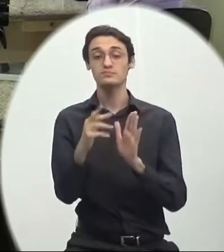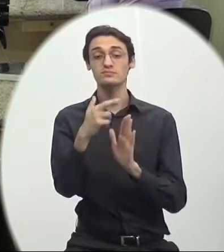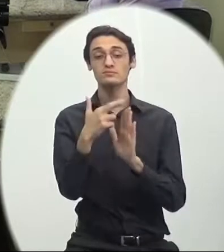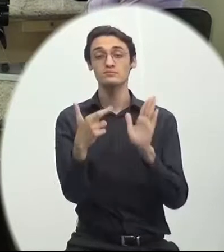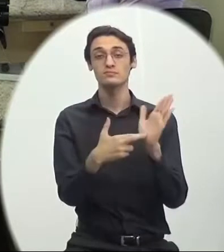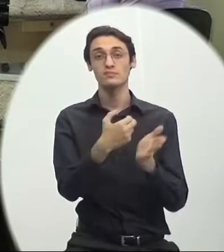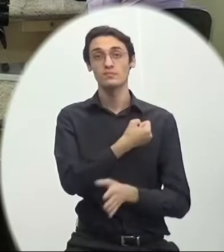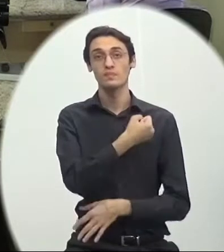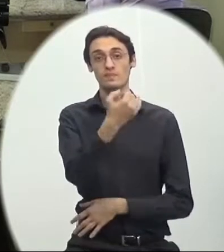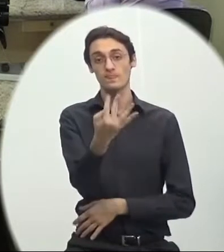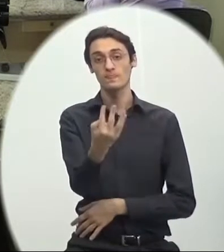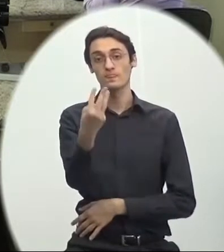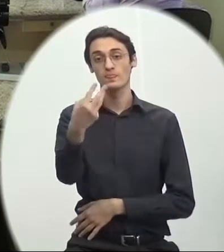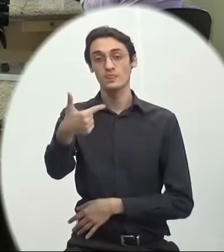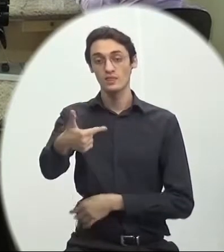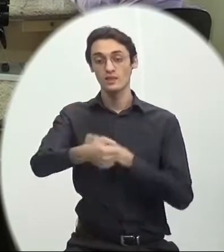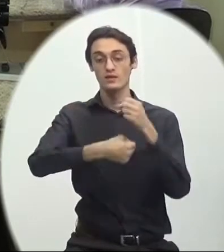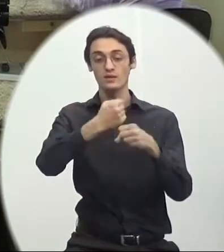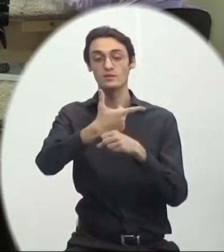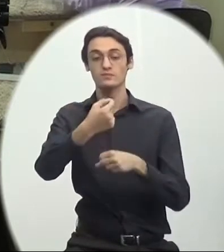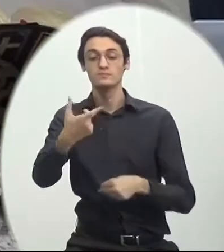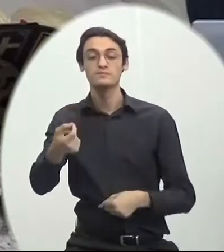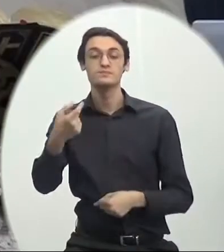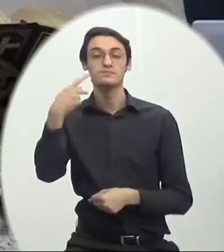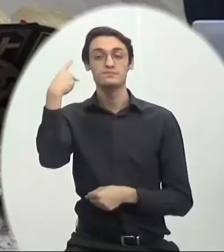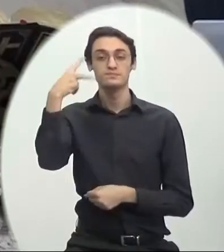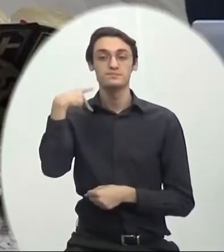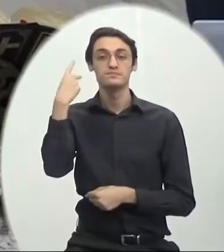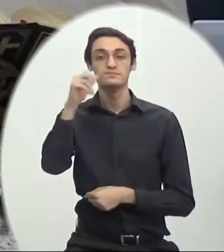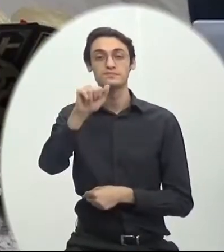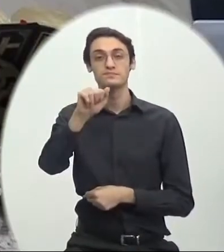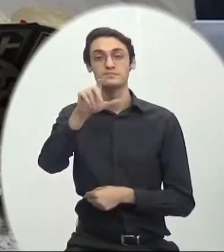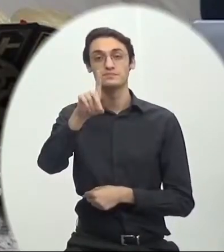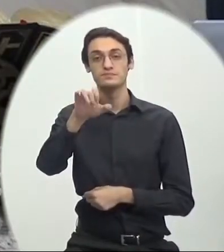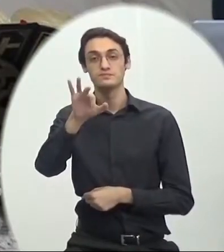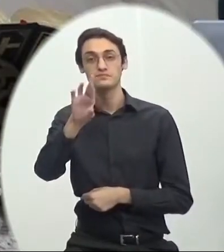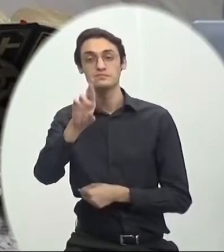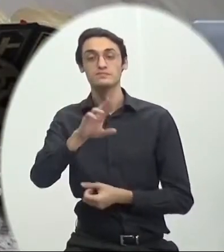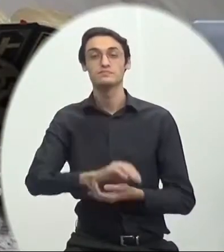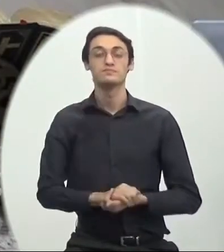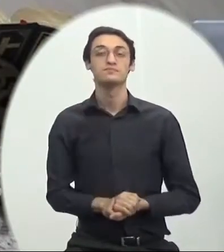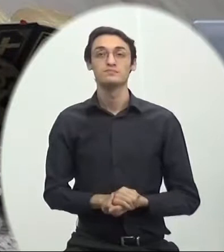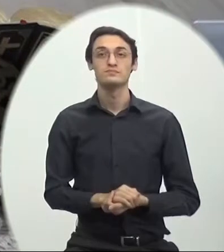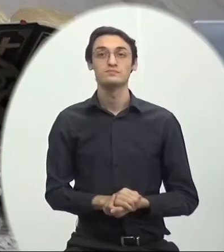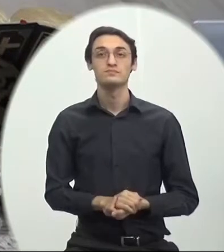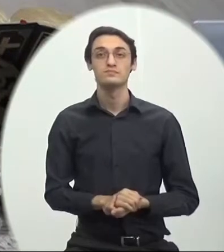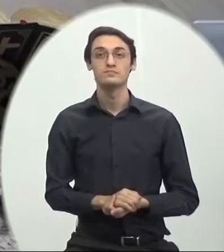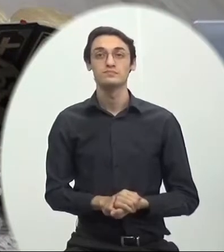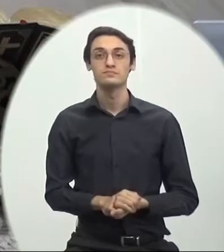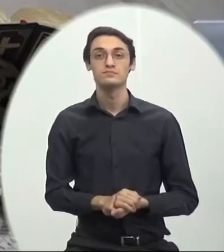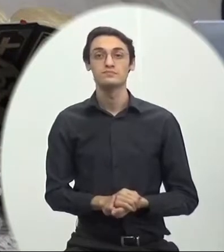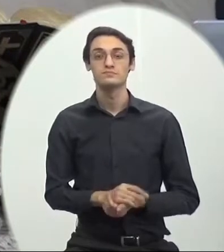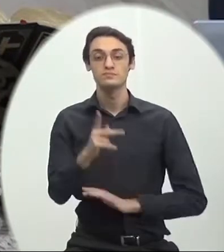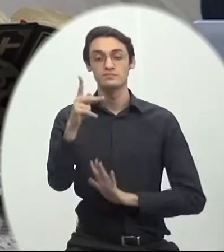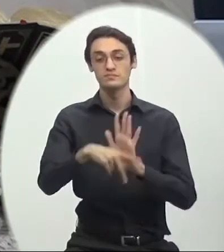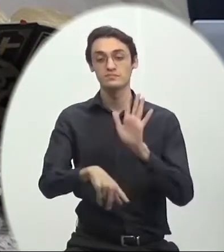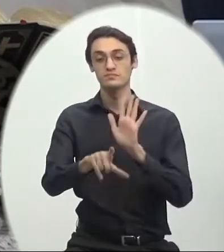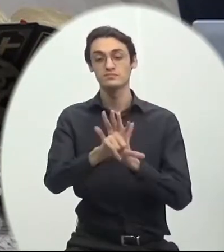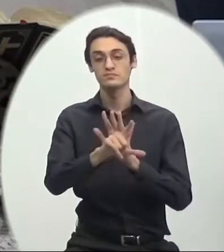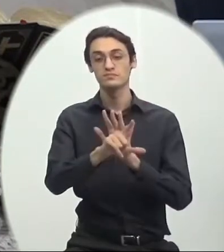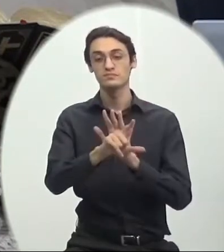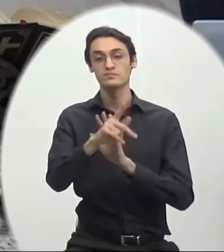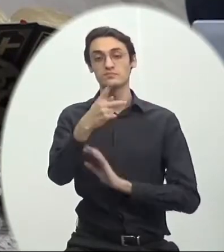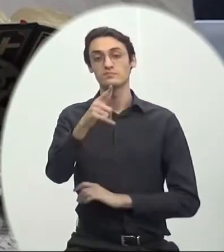Requerimento número 432/2020, de autoria do vereador Ademir Honorato. PLC